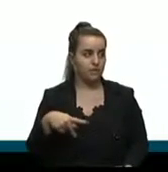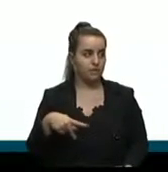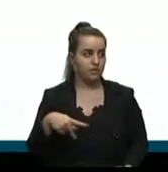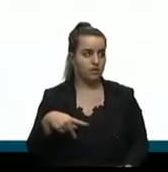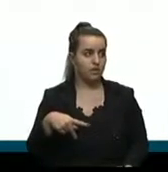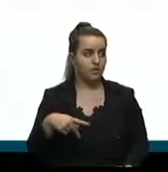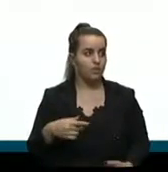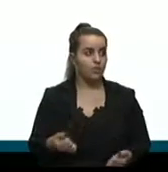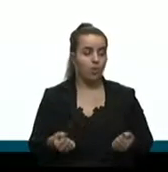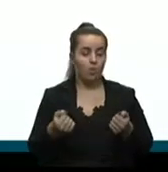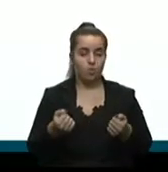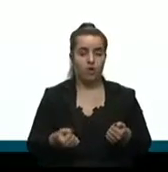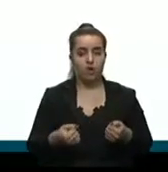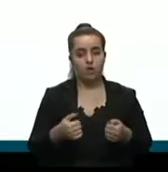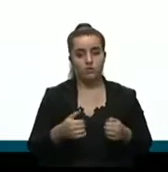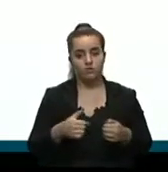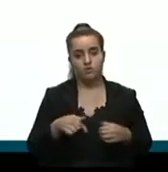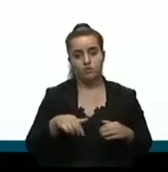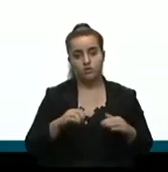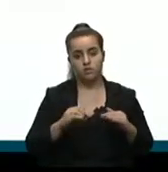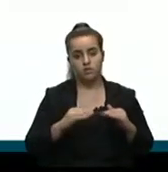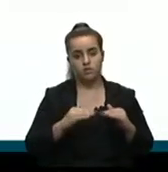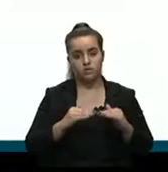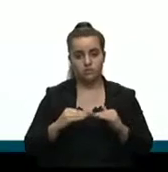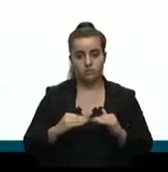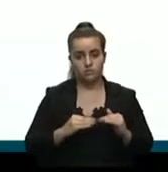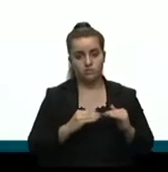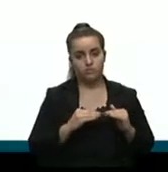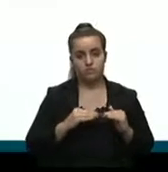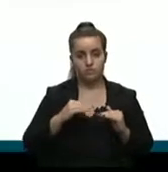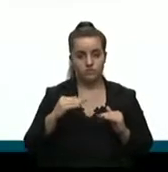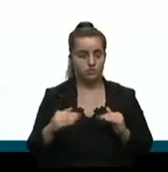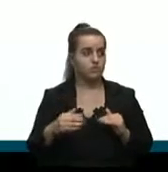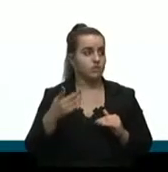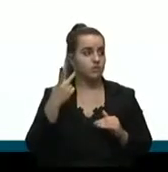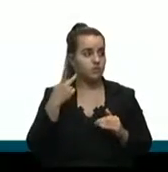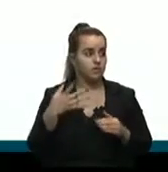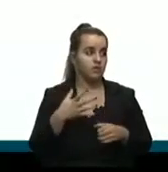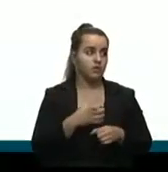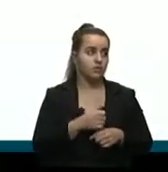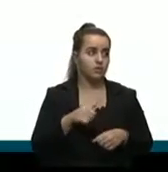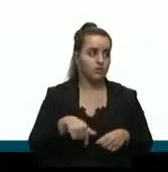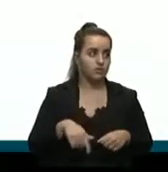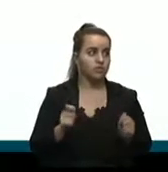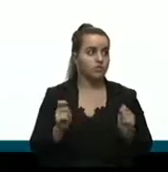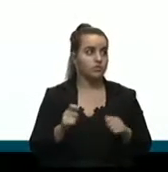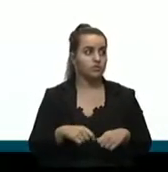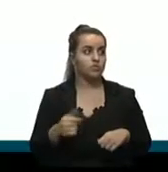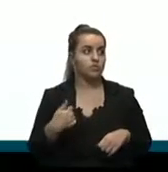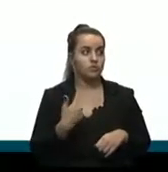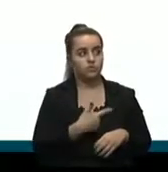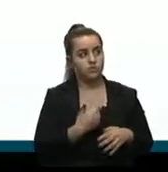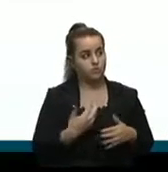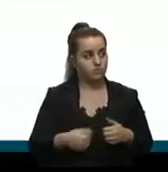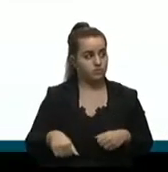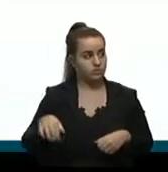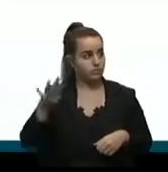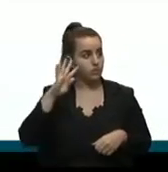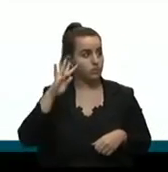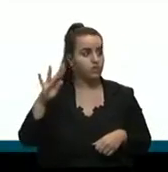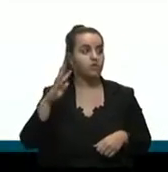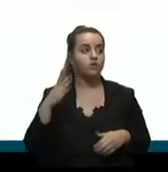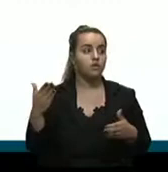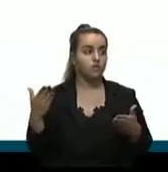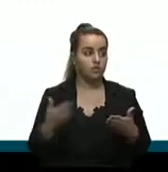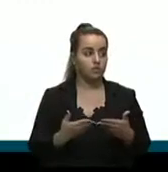do peso ser maior ou igual que 70. Para o cálculo dessa probabilidade, nós vamos supor que